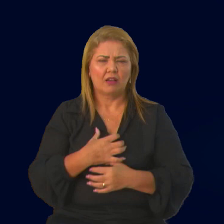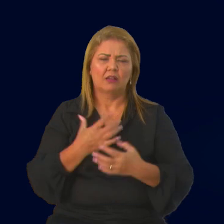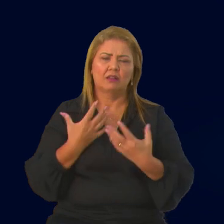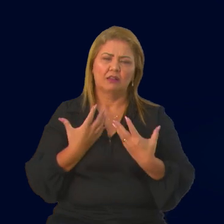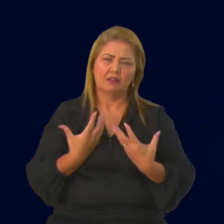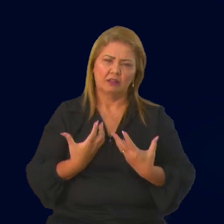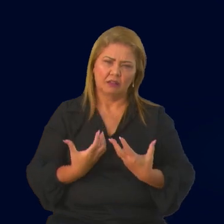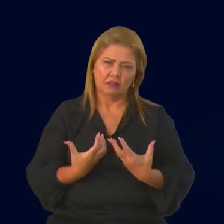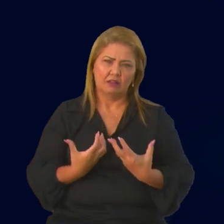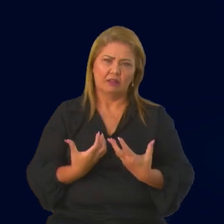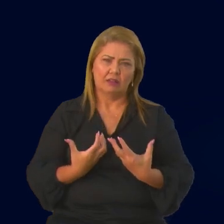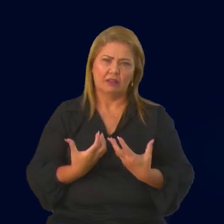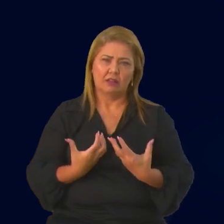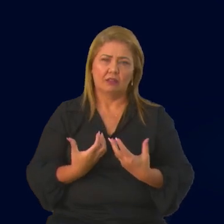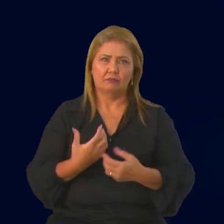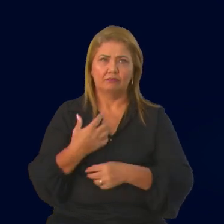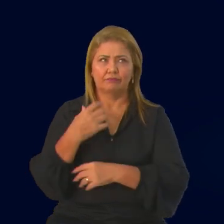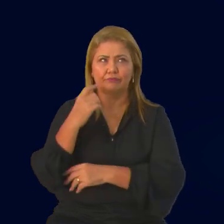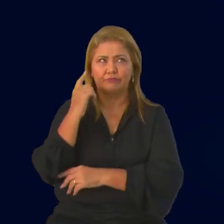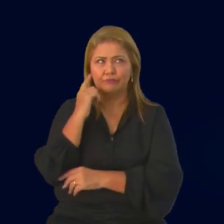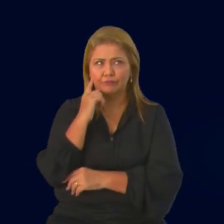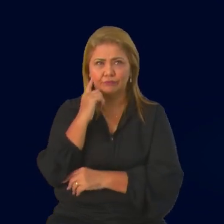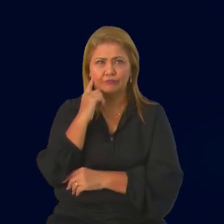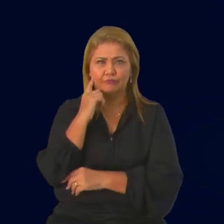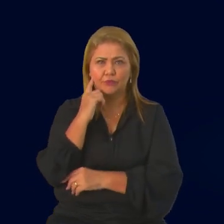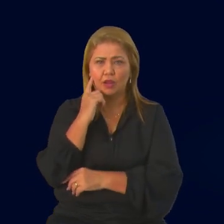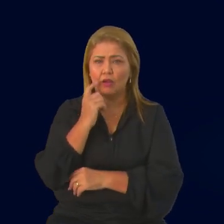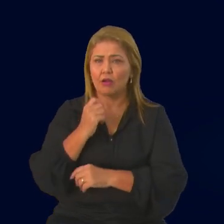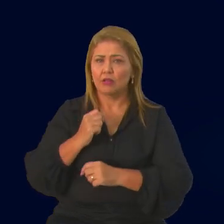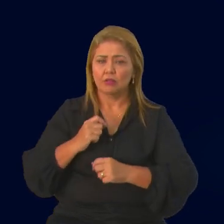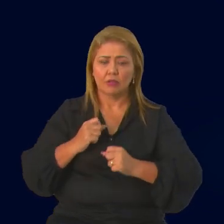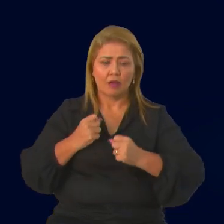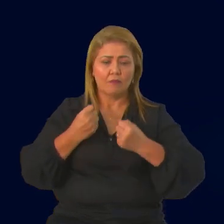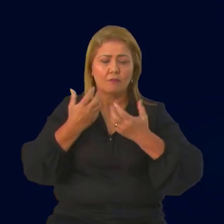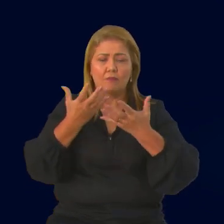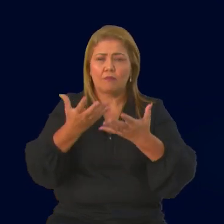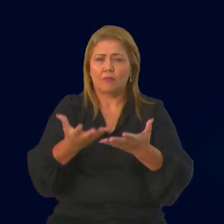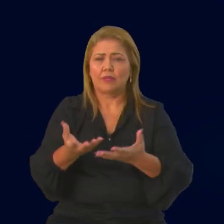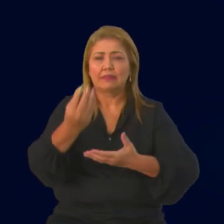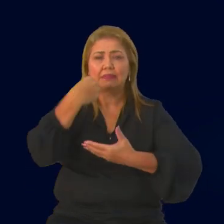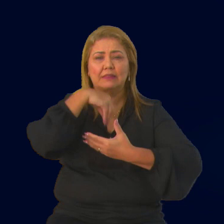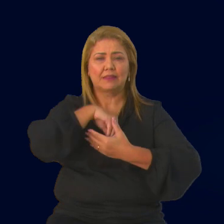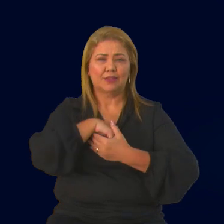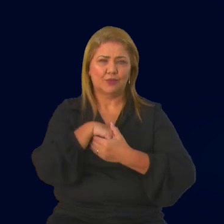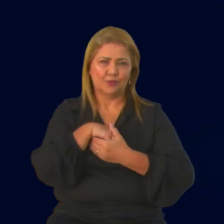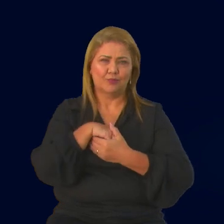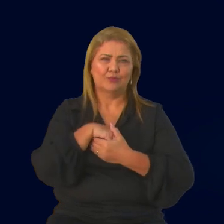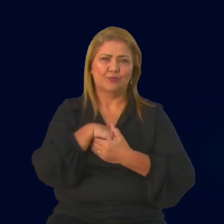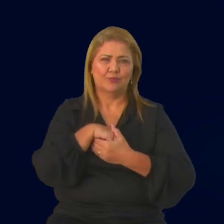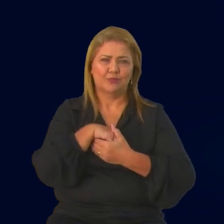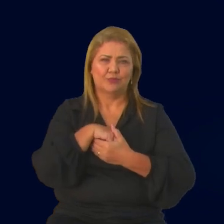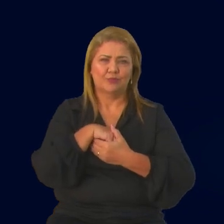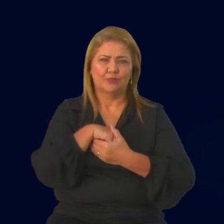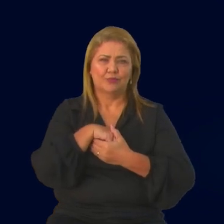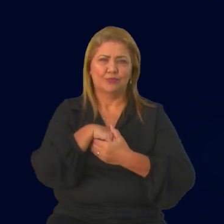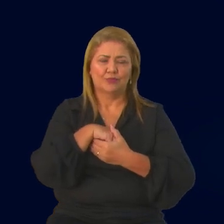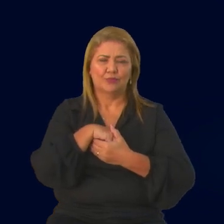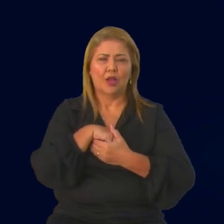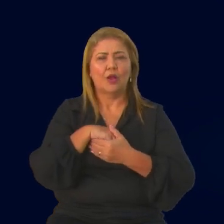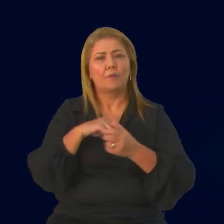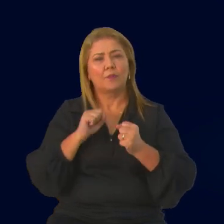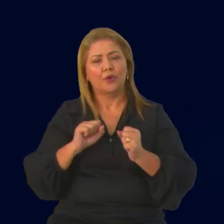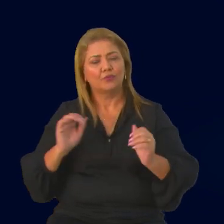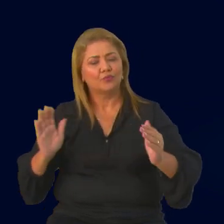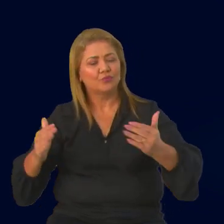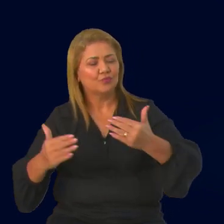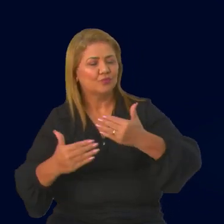Cansaço? Indignação? Porque a voz o tempo inteiro comunica o que está dentro de nós. A voz pode ser acolhedora